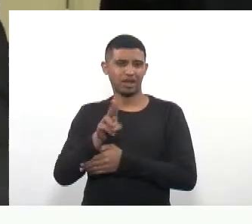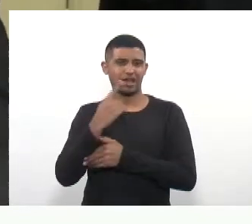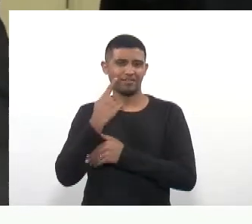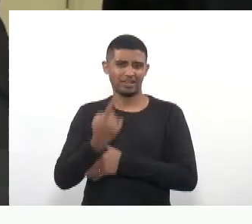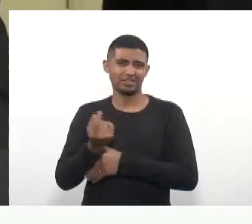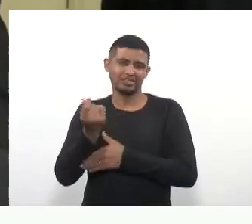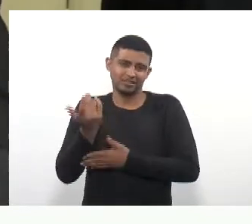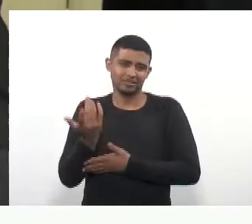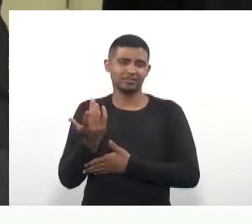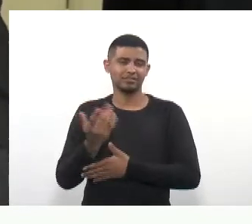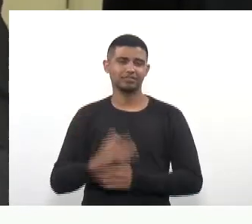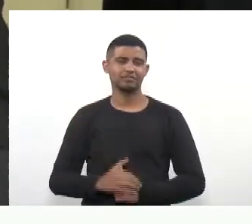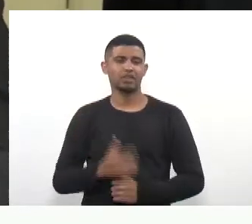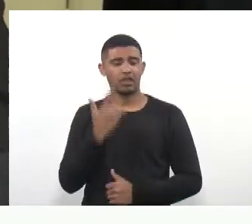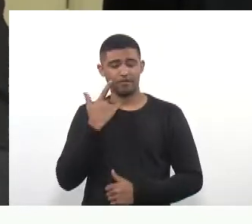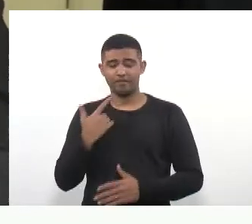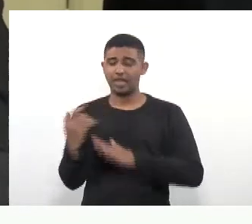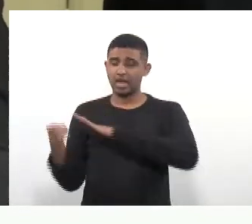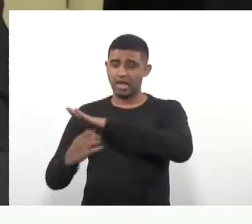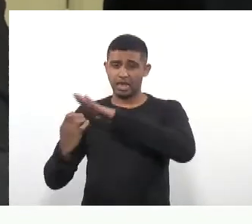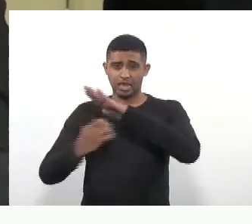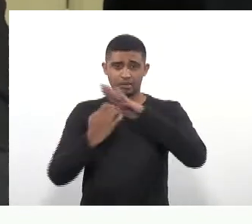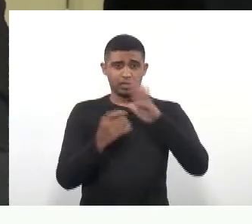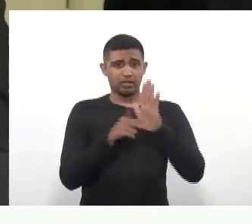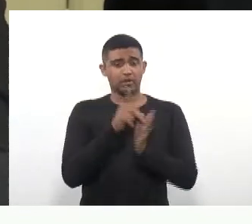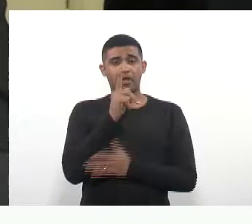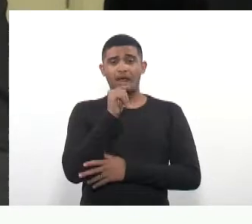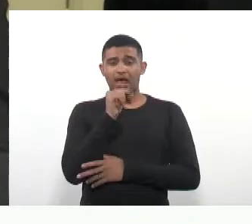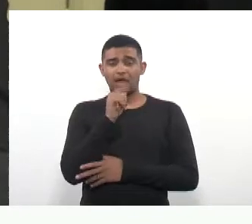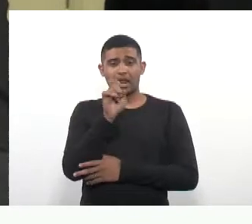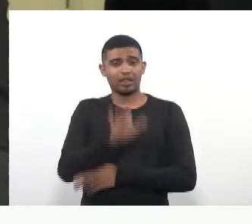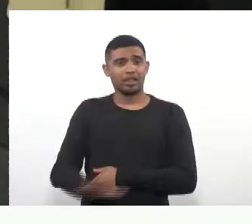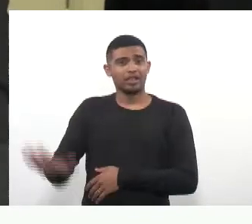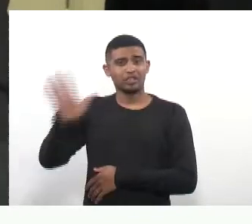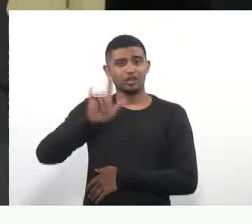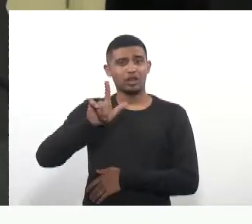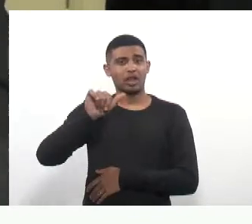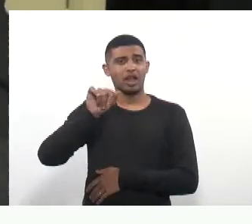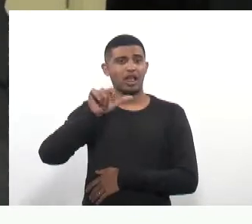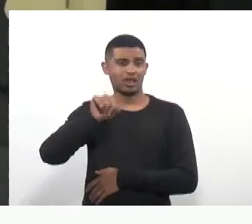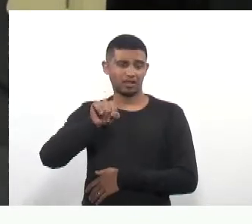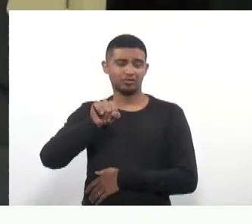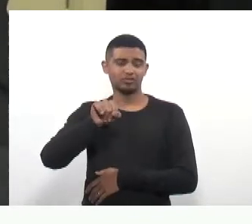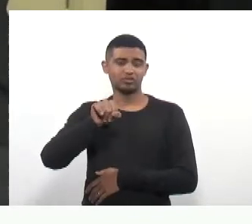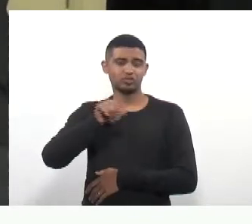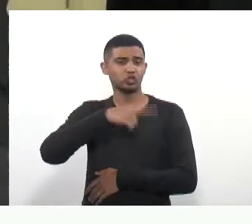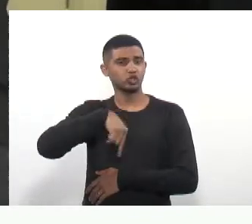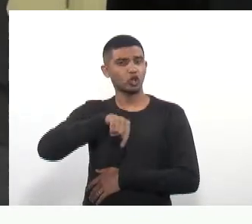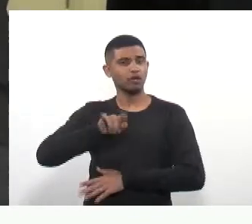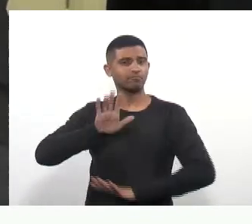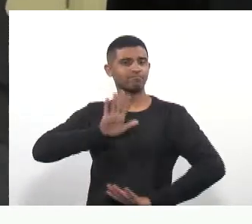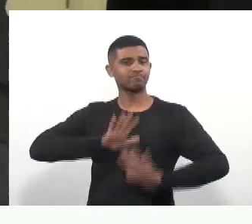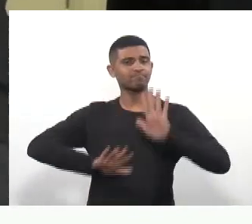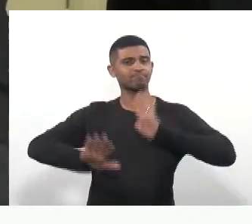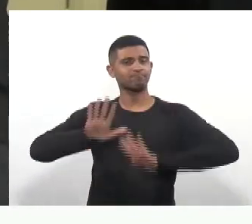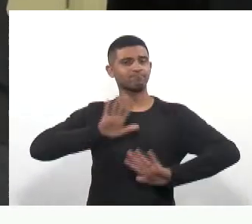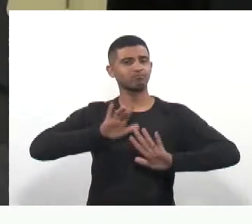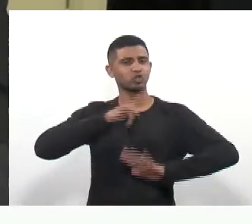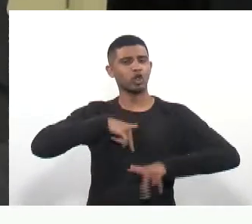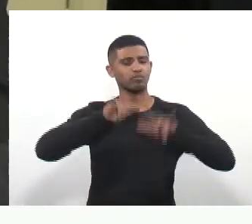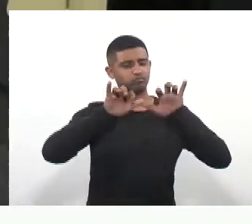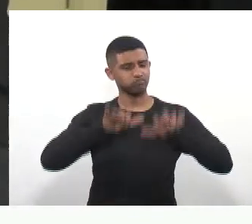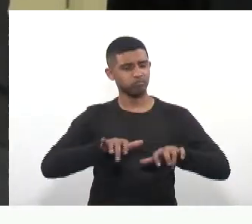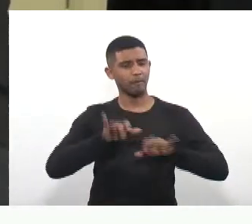concessionárias de águas da região dos lagos, nós, por cautela, encaminhamos